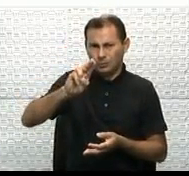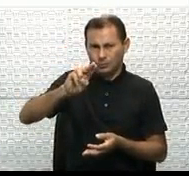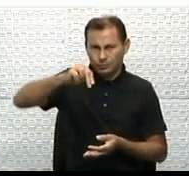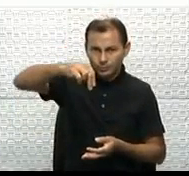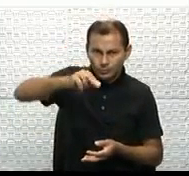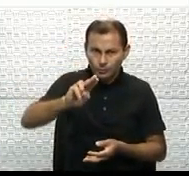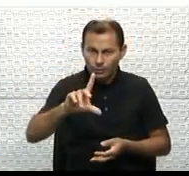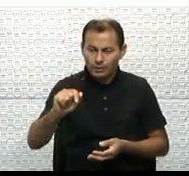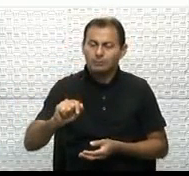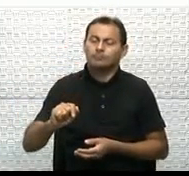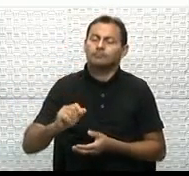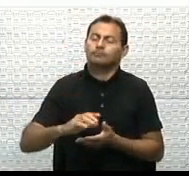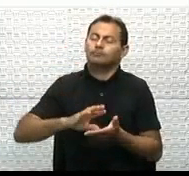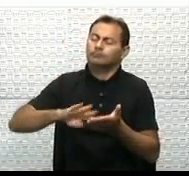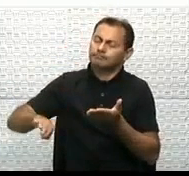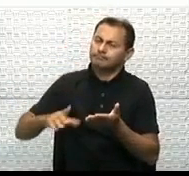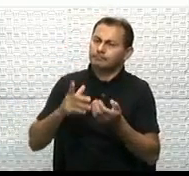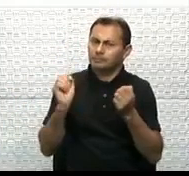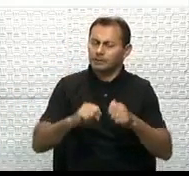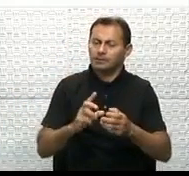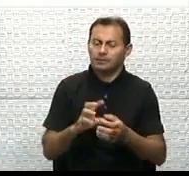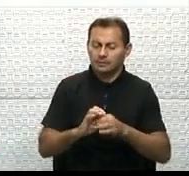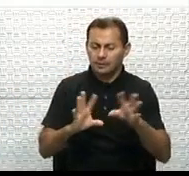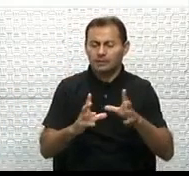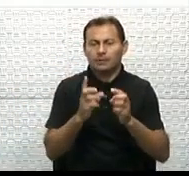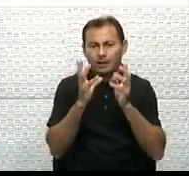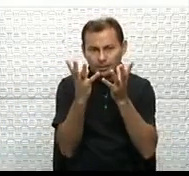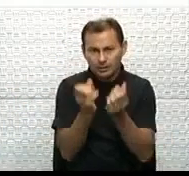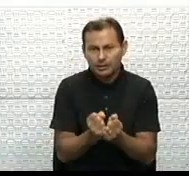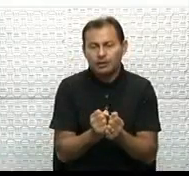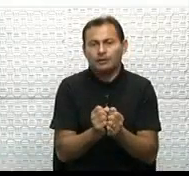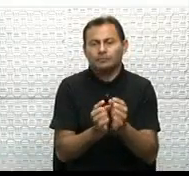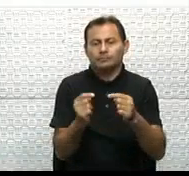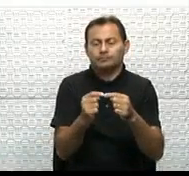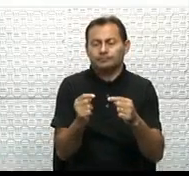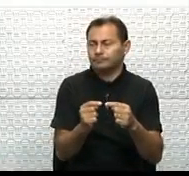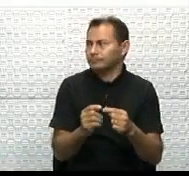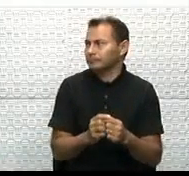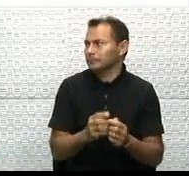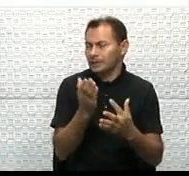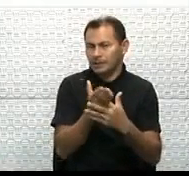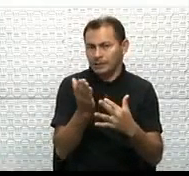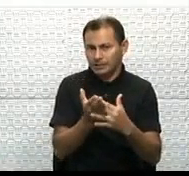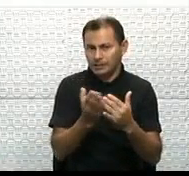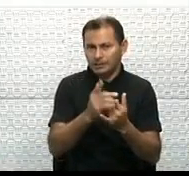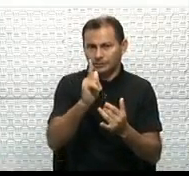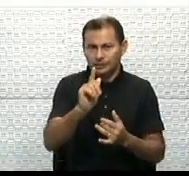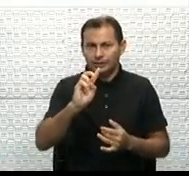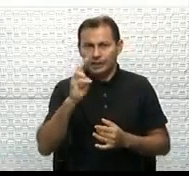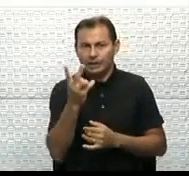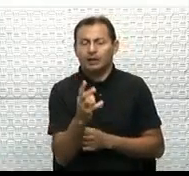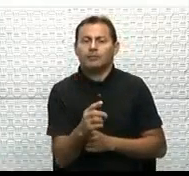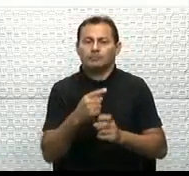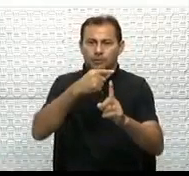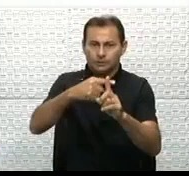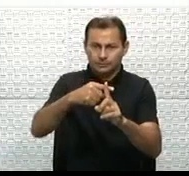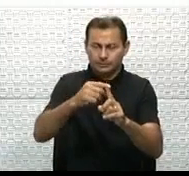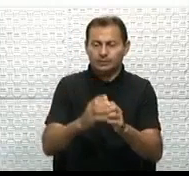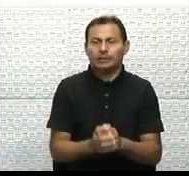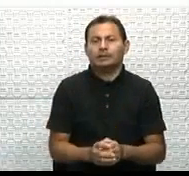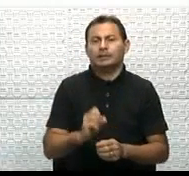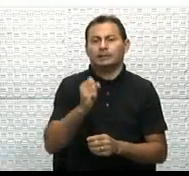Isto é, há indícios suficientes que nos permitem considerar a correlação entre G e H